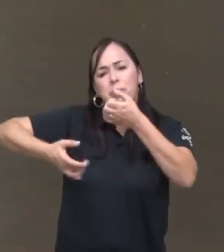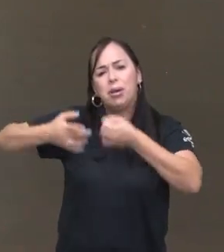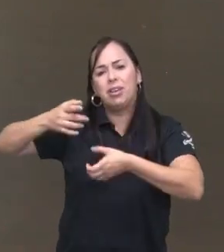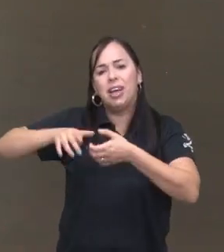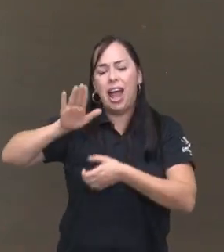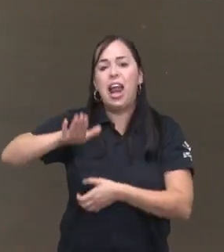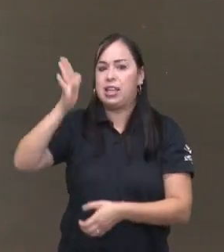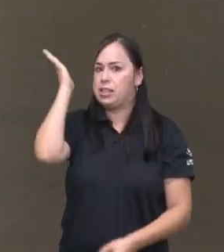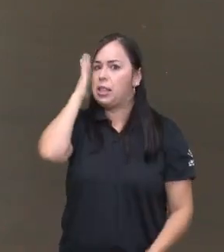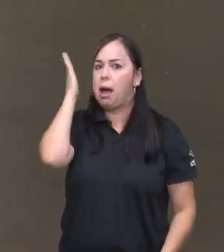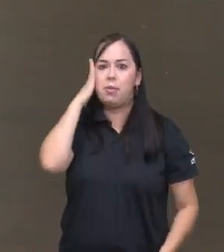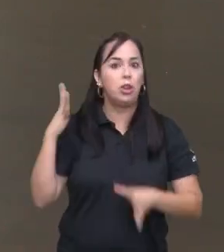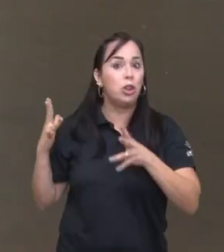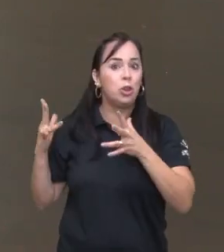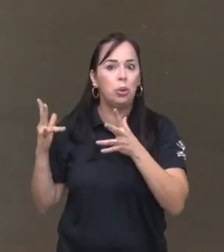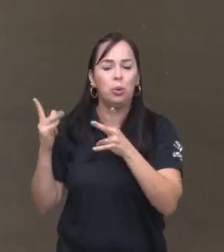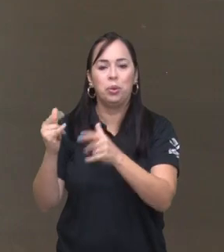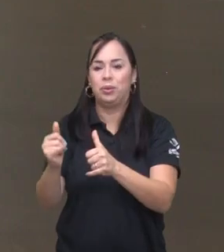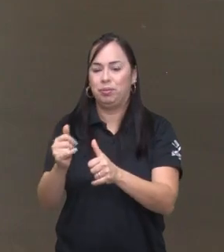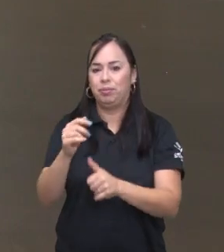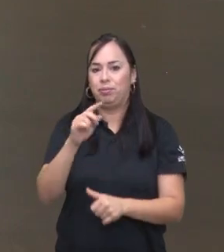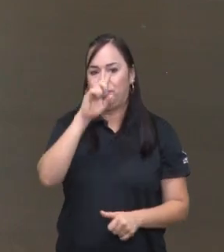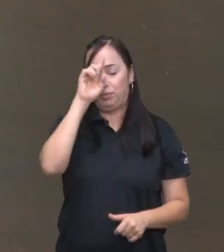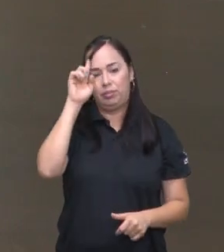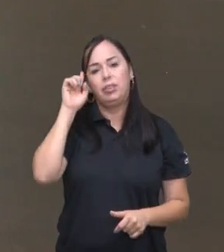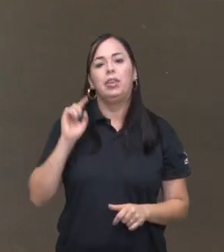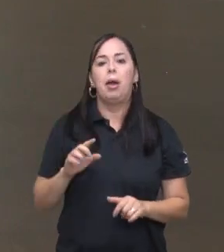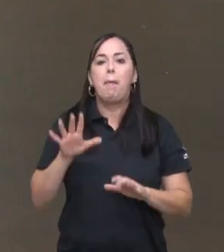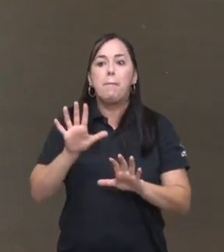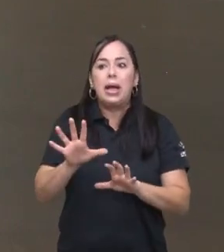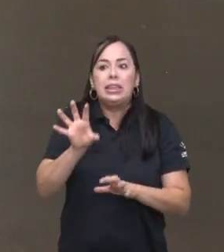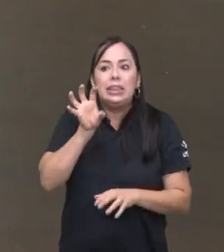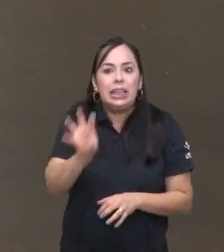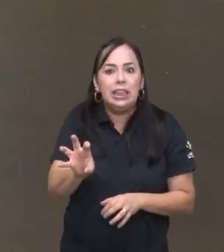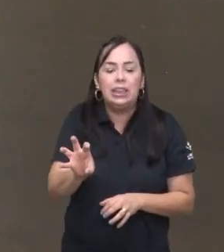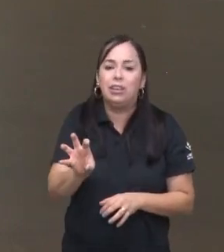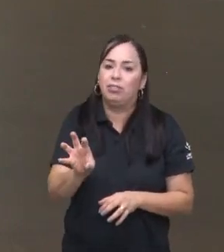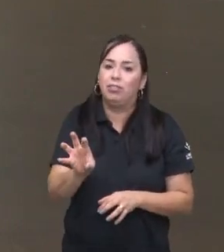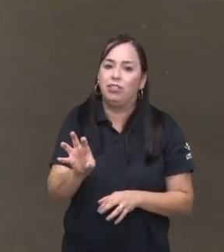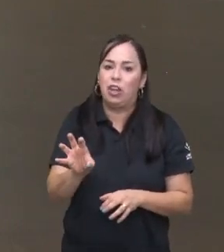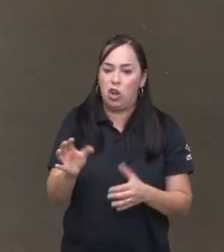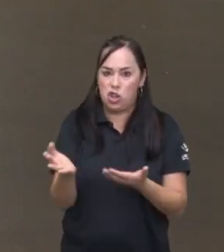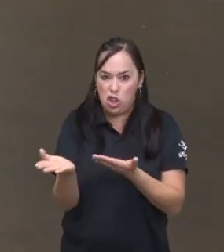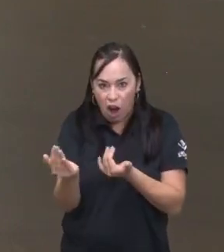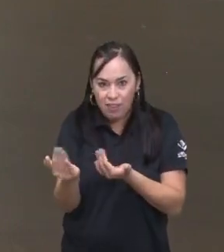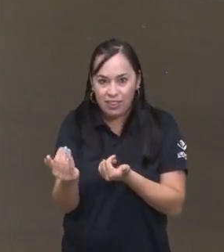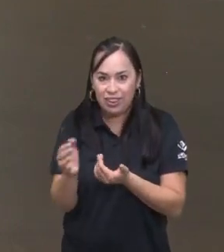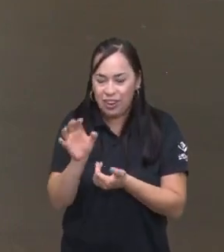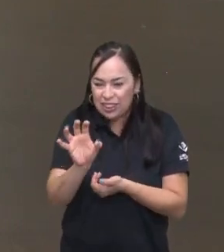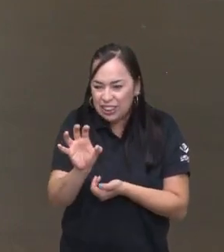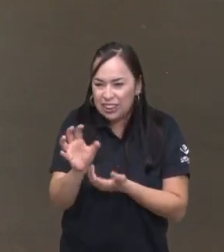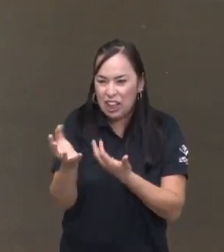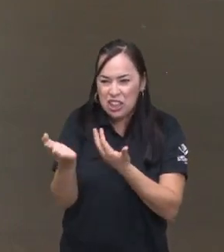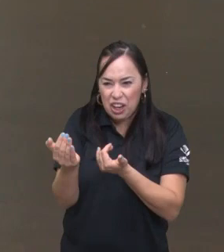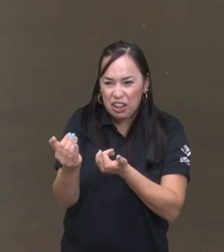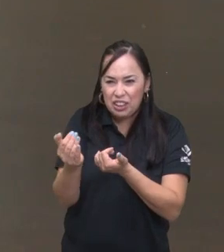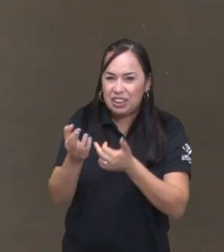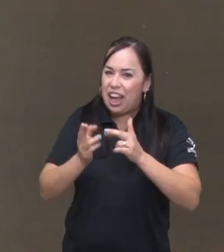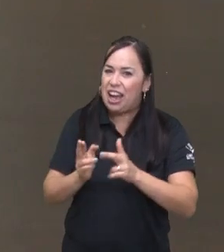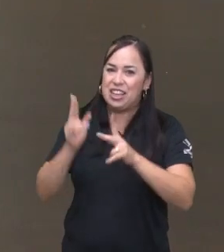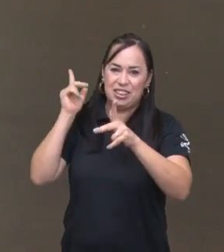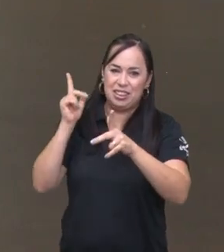as histórias da gente, assim. Mas de sentimento mesmo, os jovens de hoje, que são os